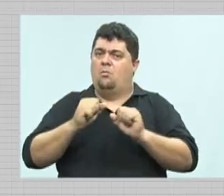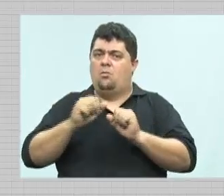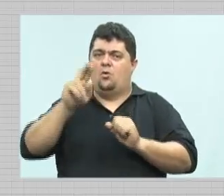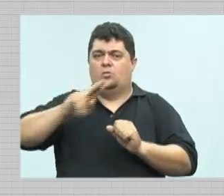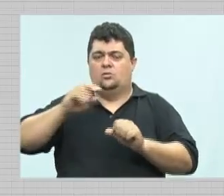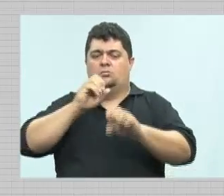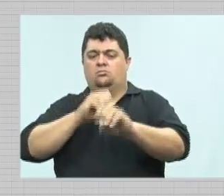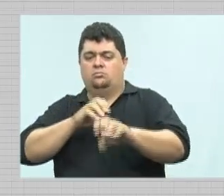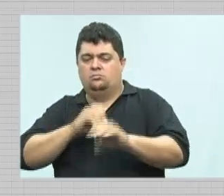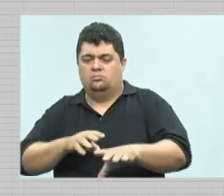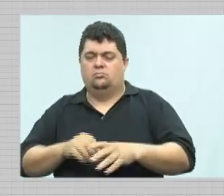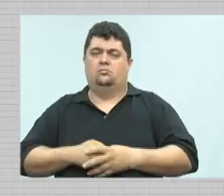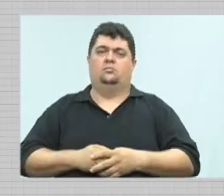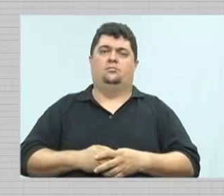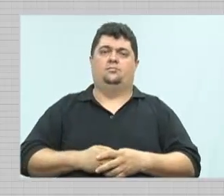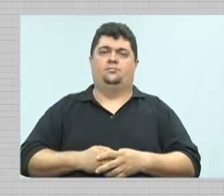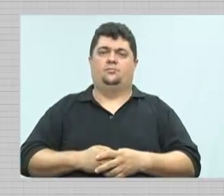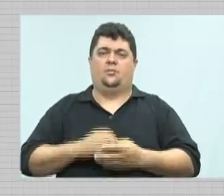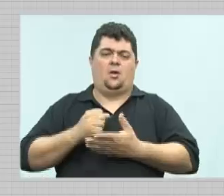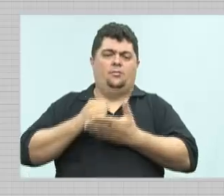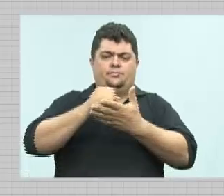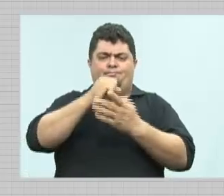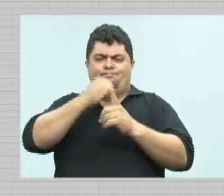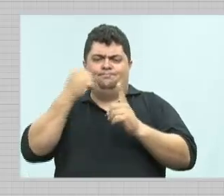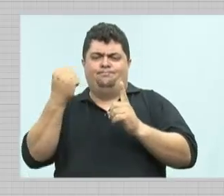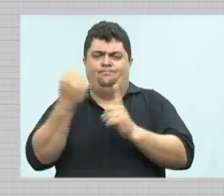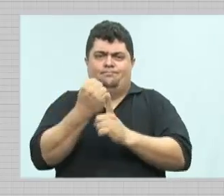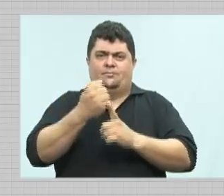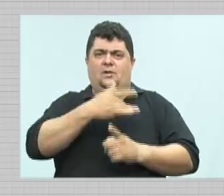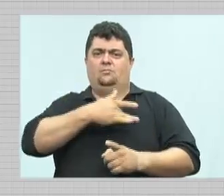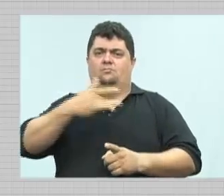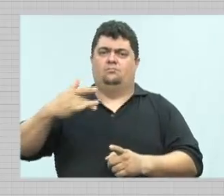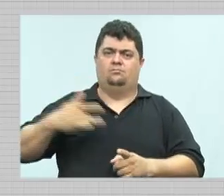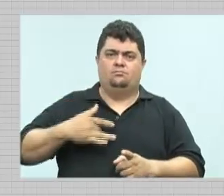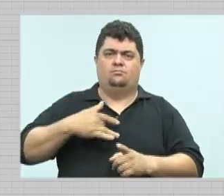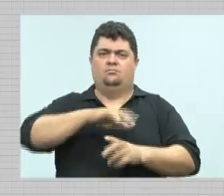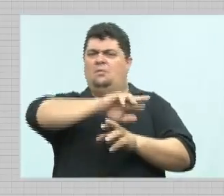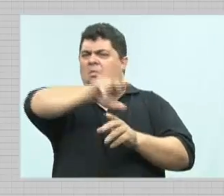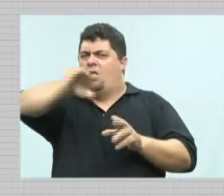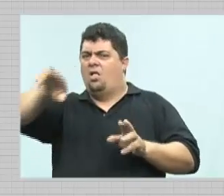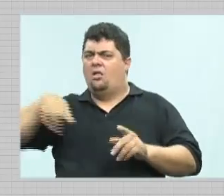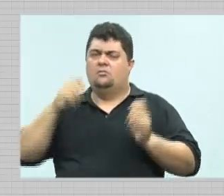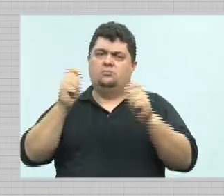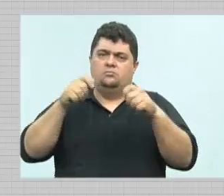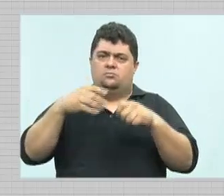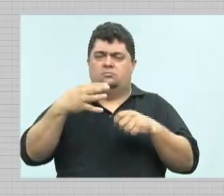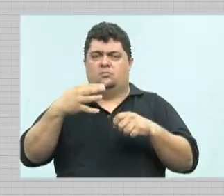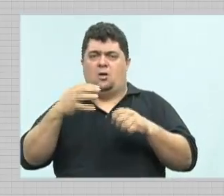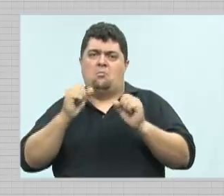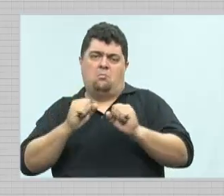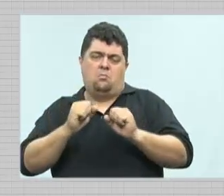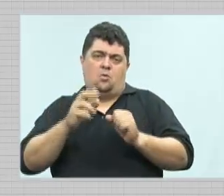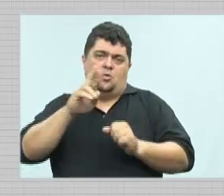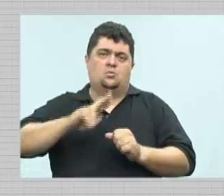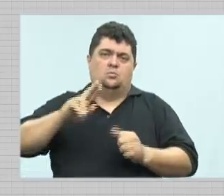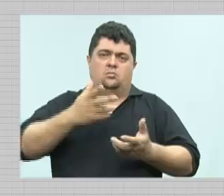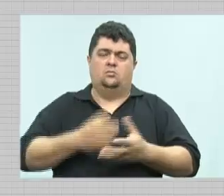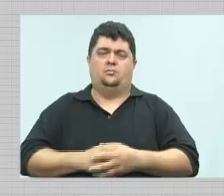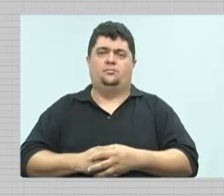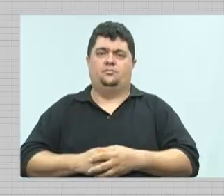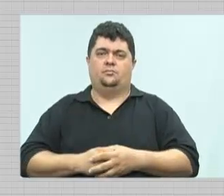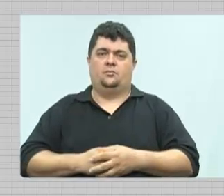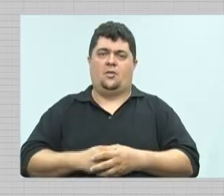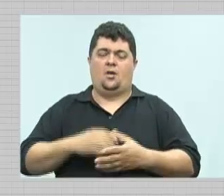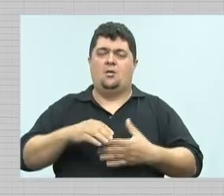na educação, na assistência social, na saúde, em diversas áreas de conhecimento. E ela tem